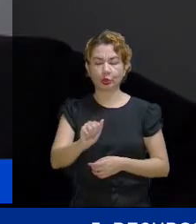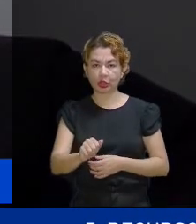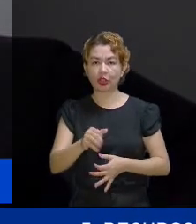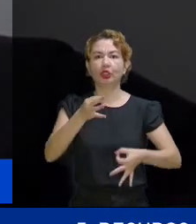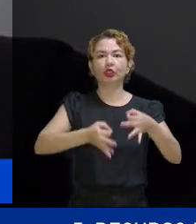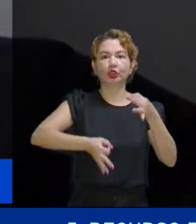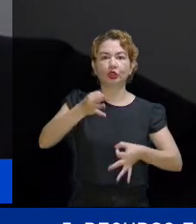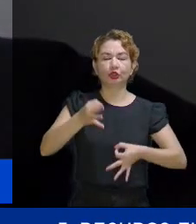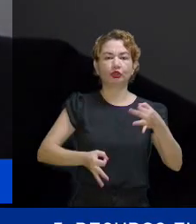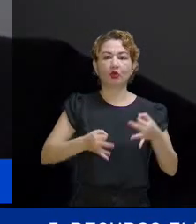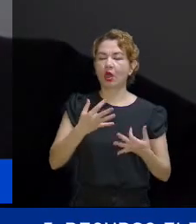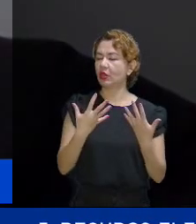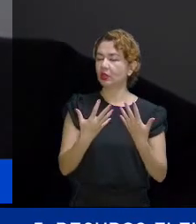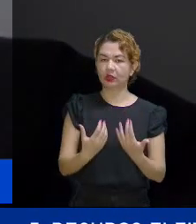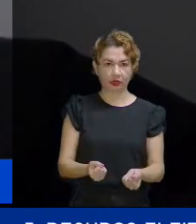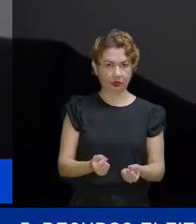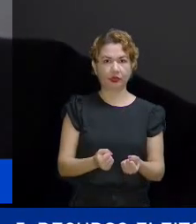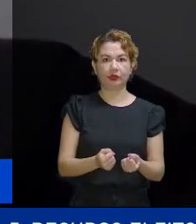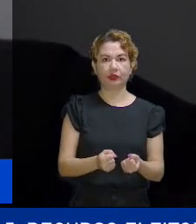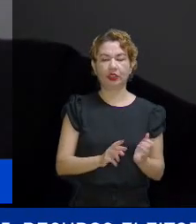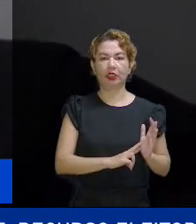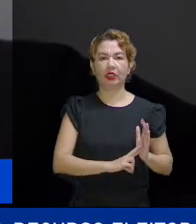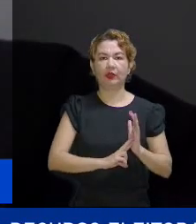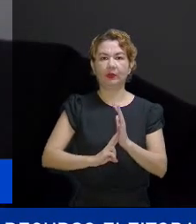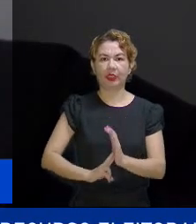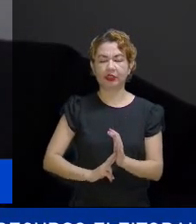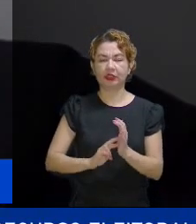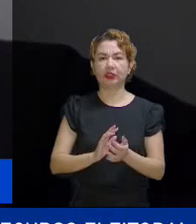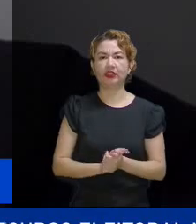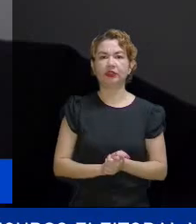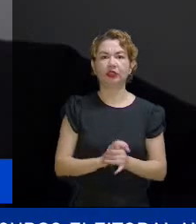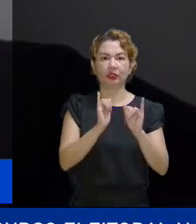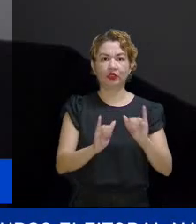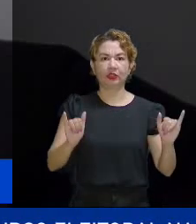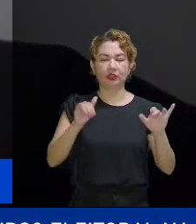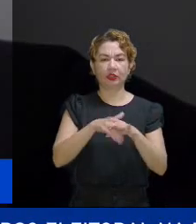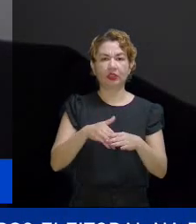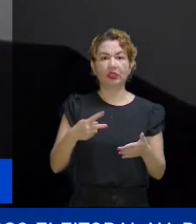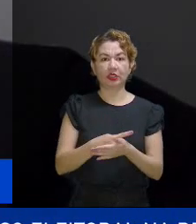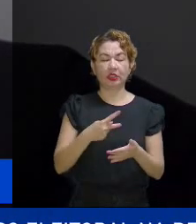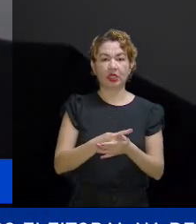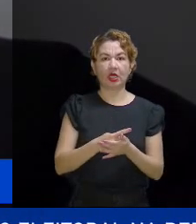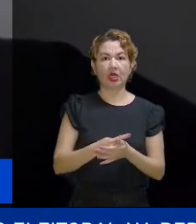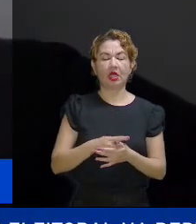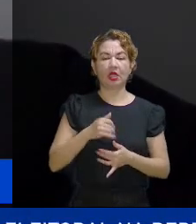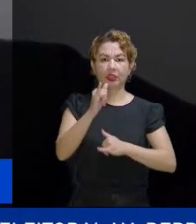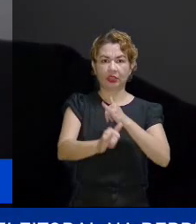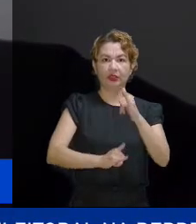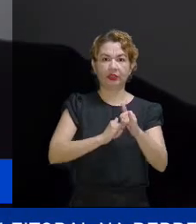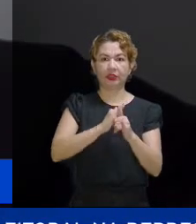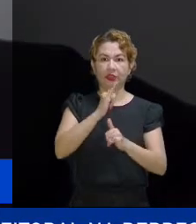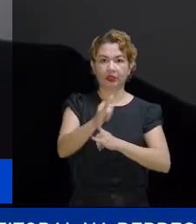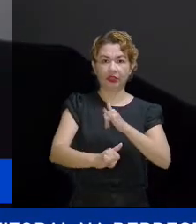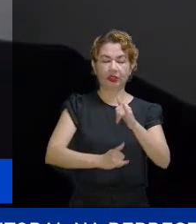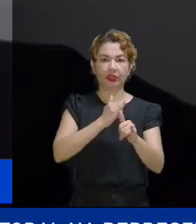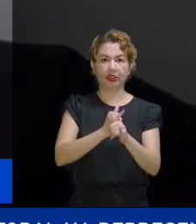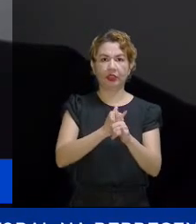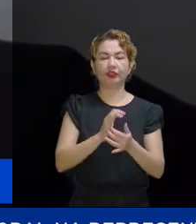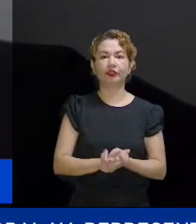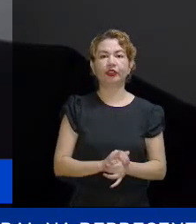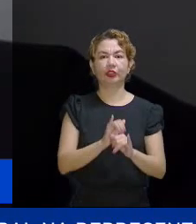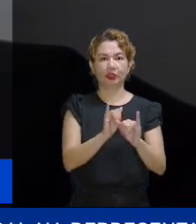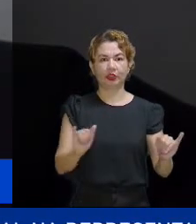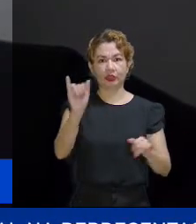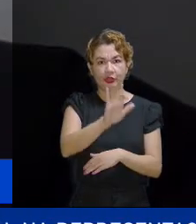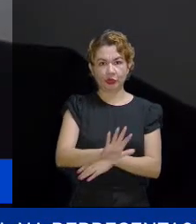que julgou improcedente representação por propaganda eleitoral irregular na internet, referente à